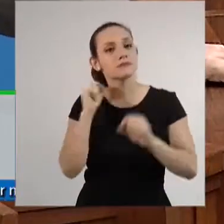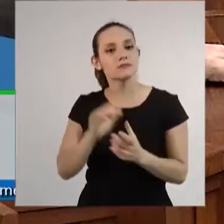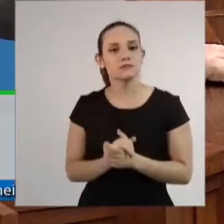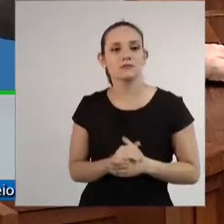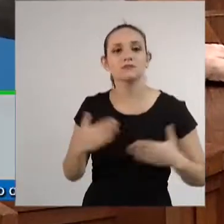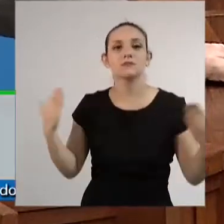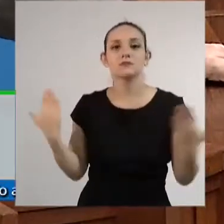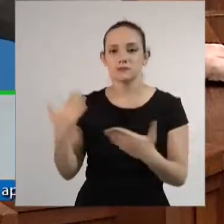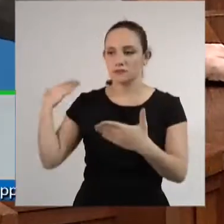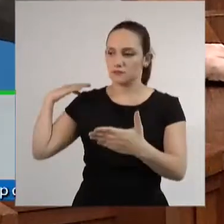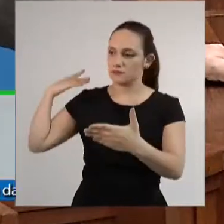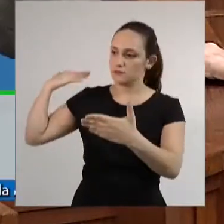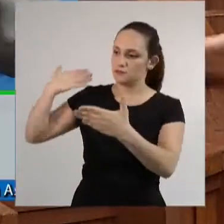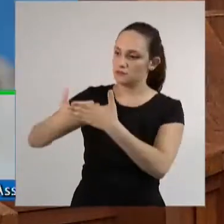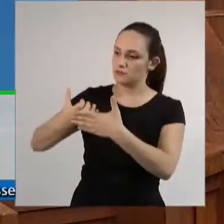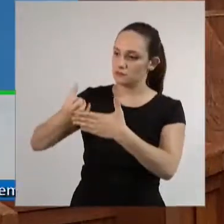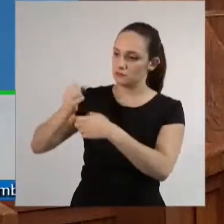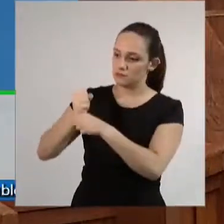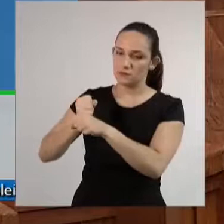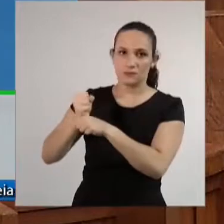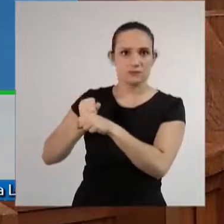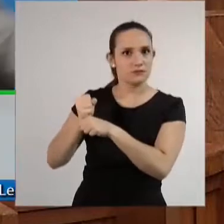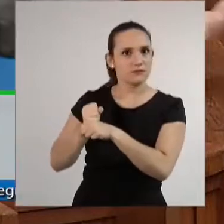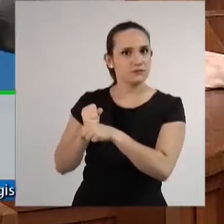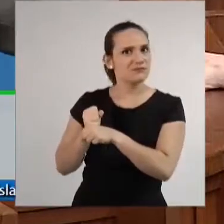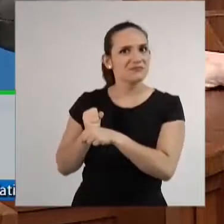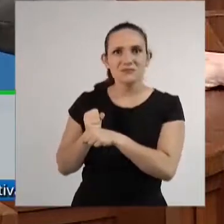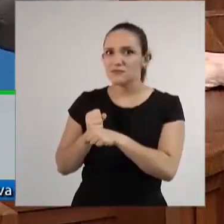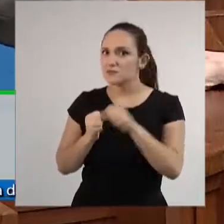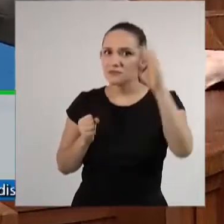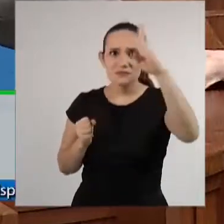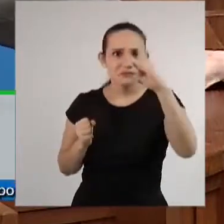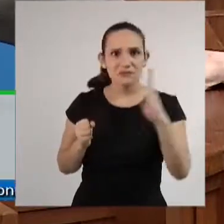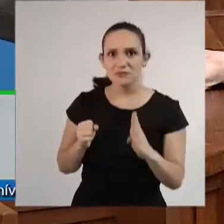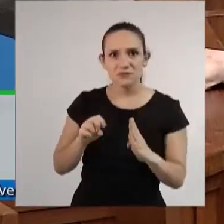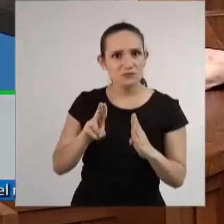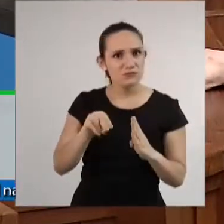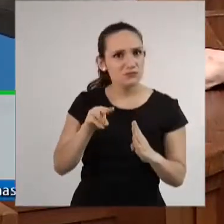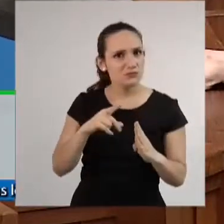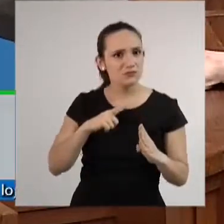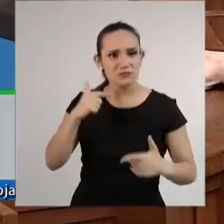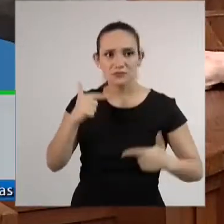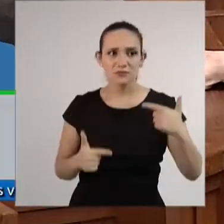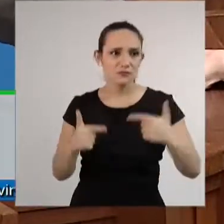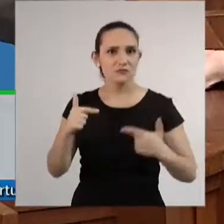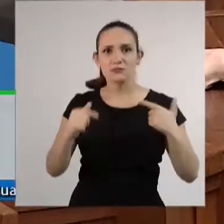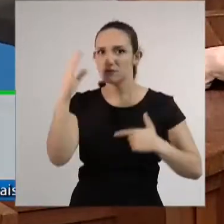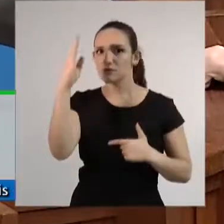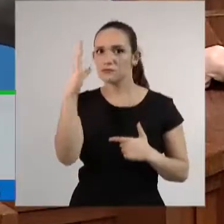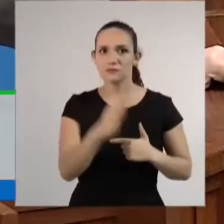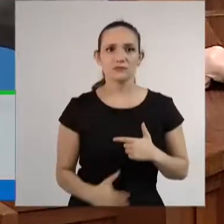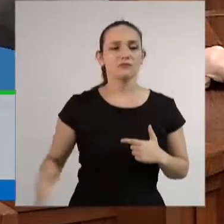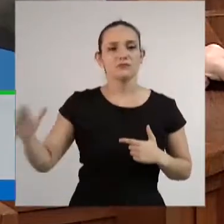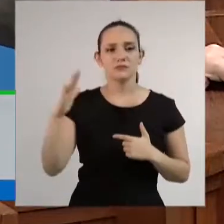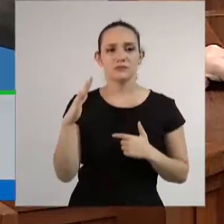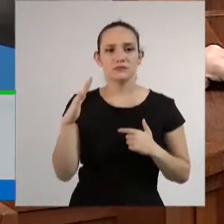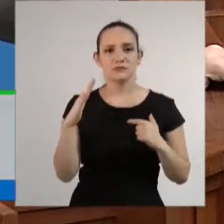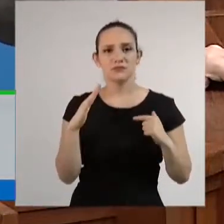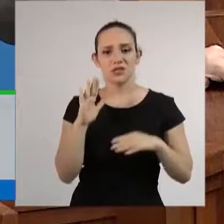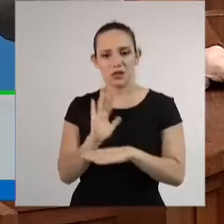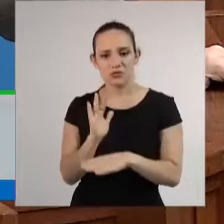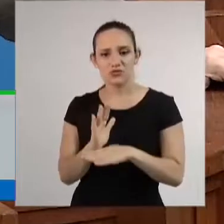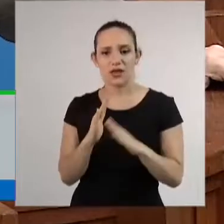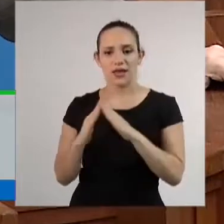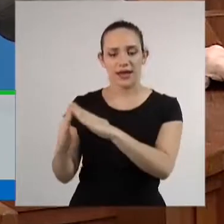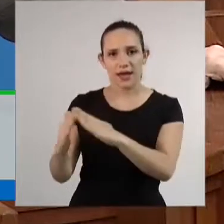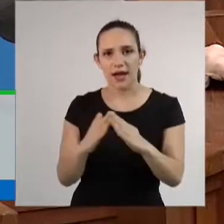nos últimos 60 anos, o Brasil nunca contou com uma política nacional de habitação popular, de